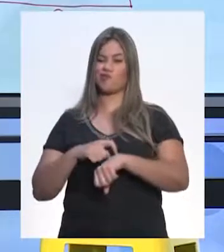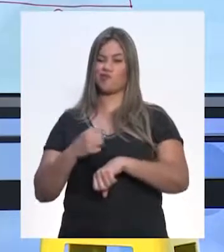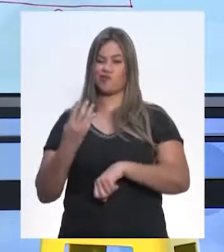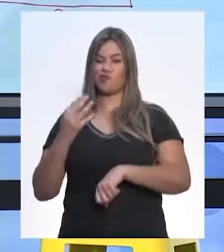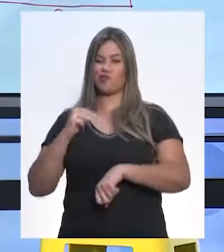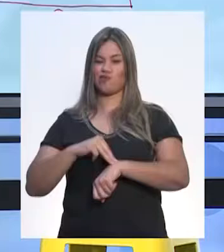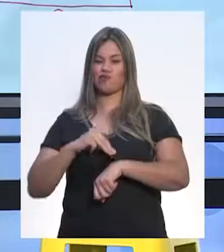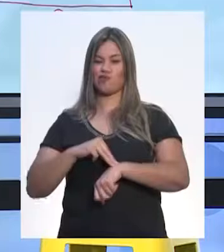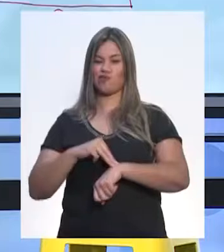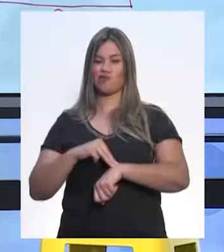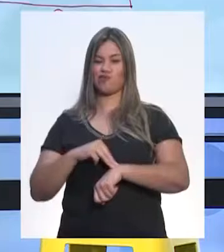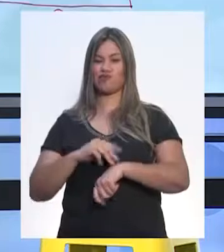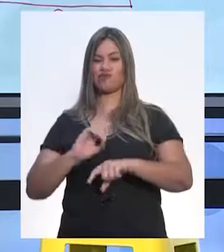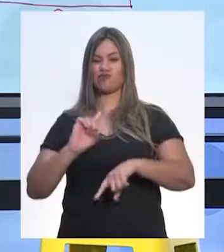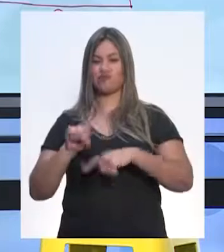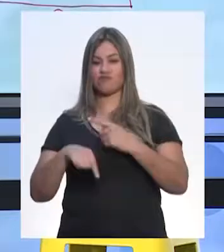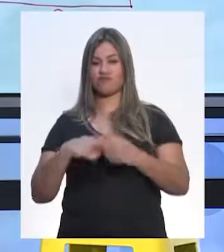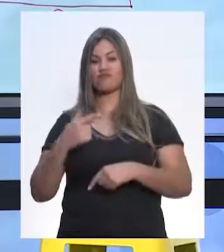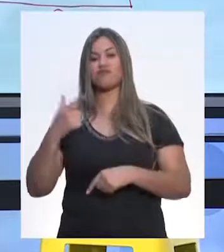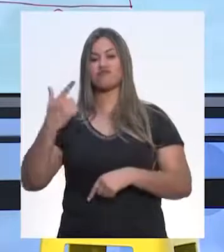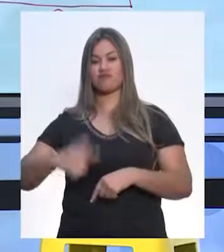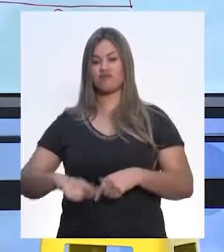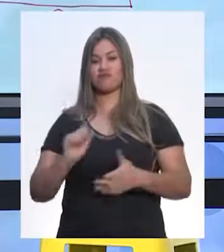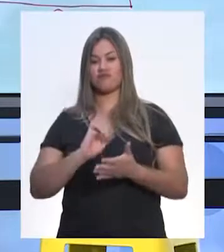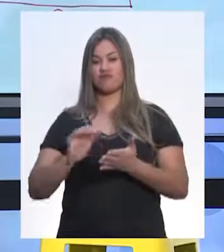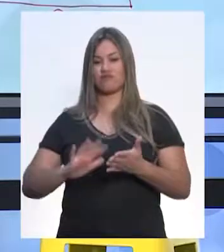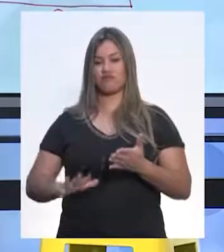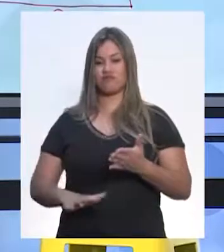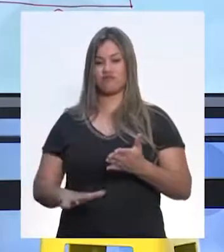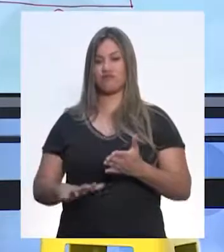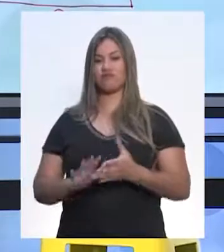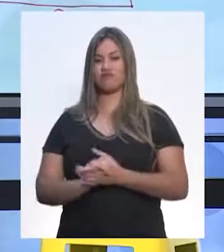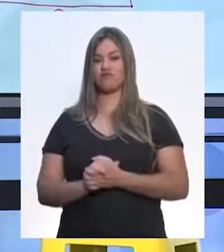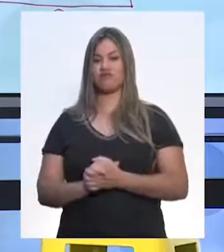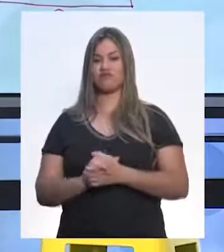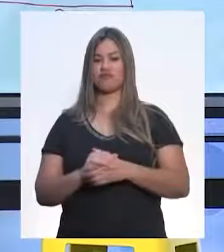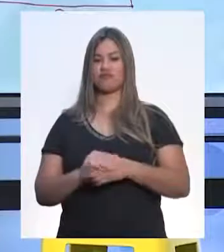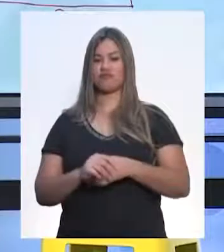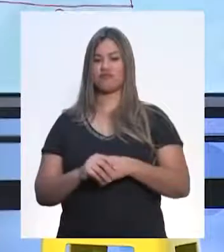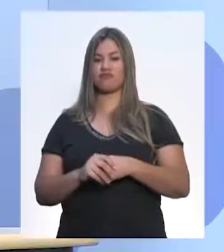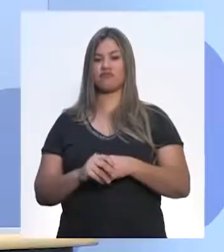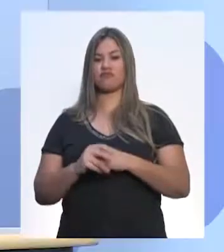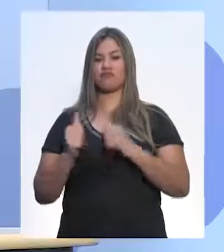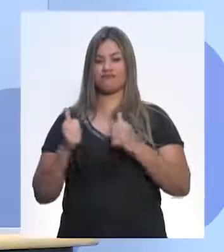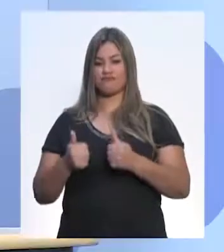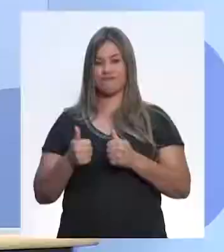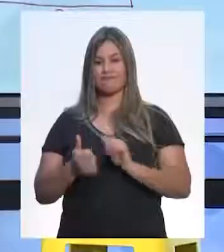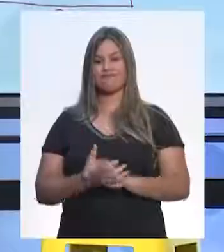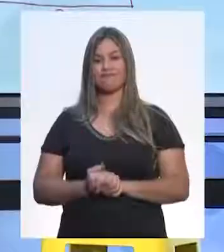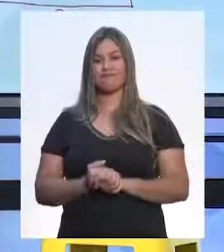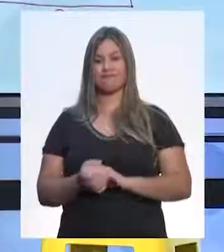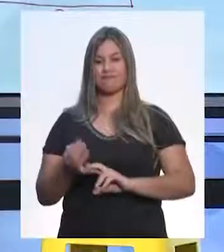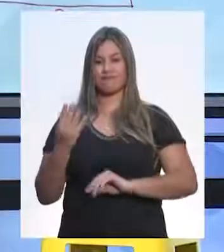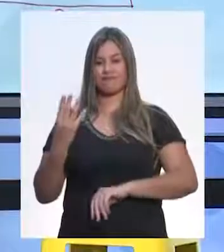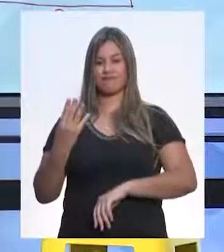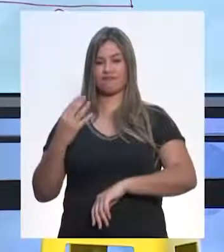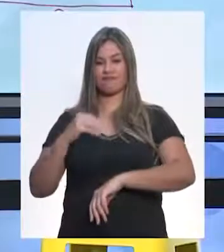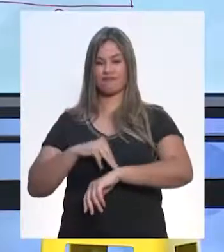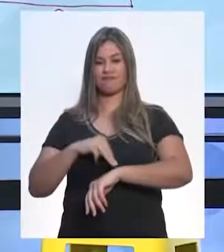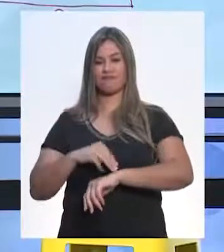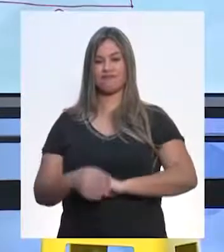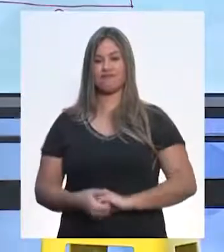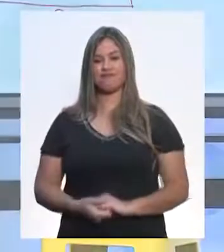para eles resolverem, porque depois nós vamos ter mais uma atividade, e esse eu sei que eles vão precisar de um tempinho um pouquinho maior. Ok, fechado. 4 minutinhos,